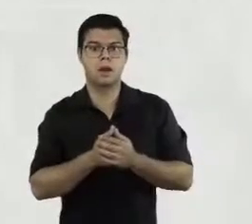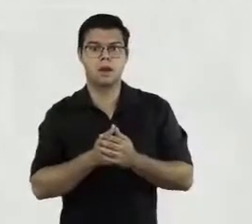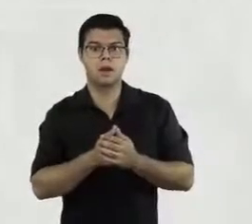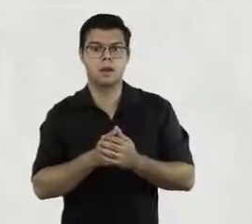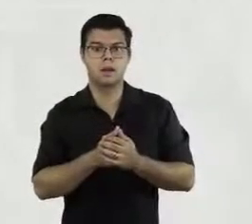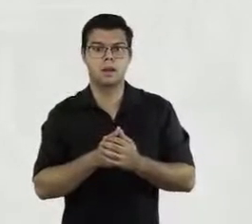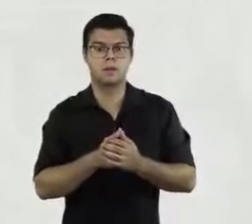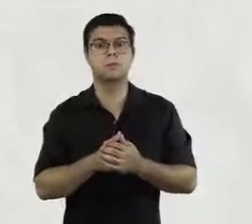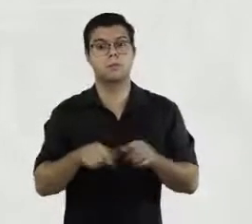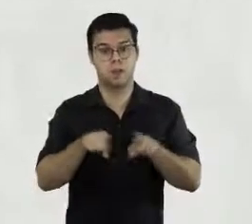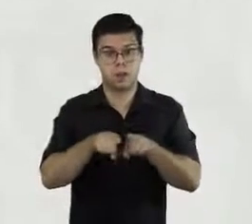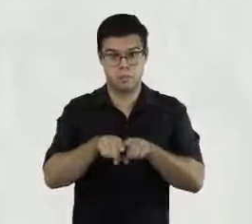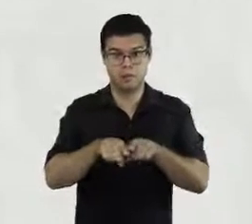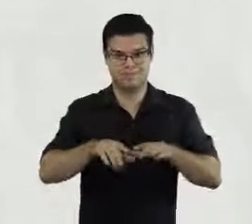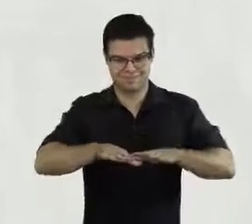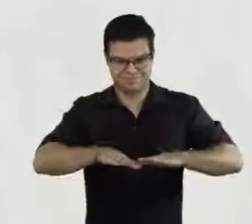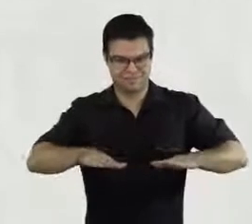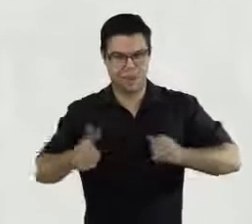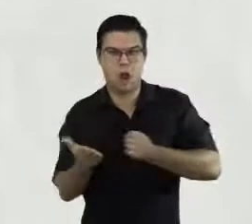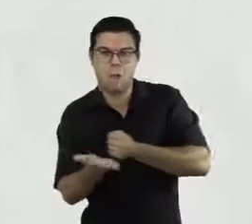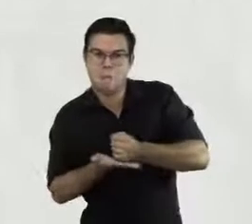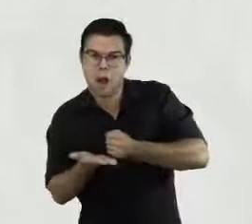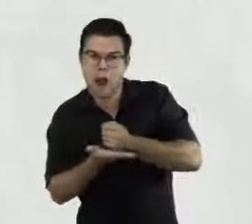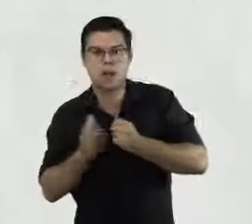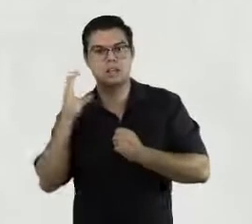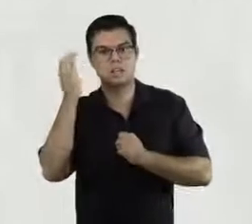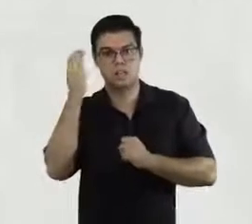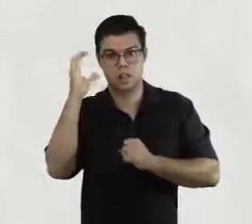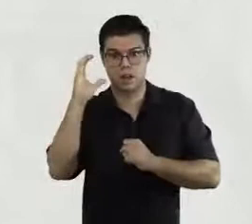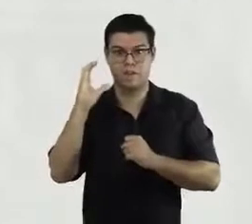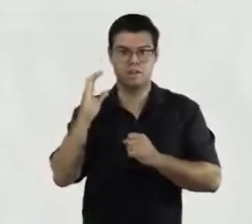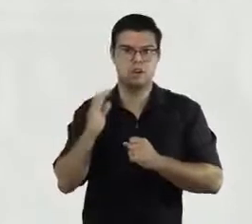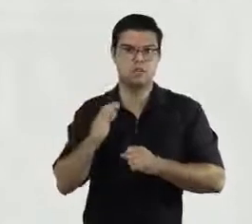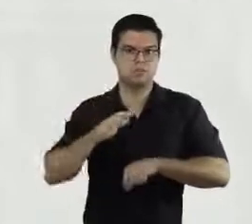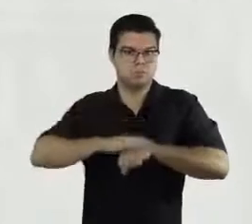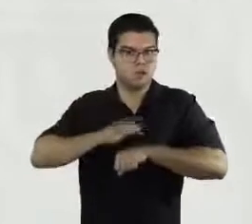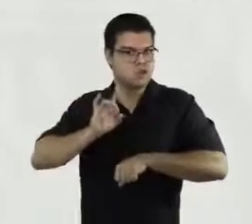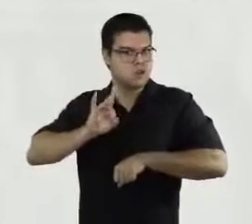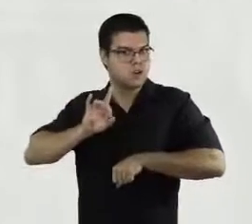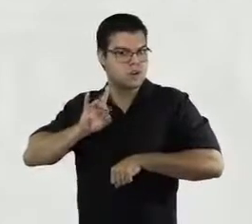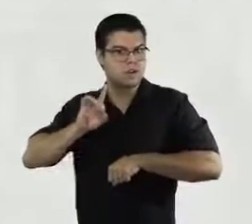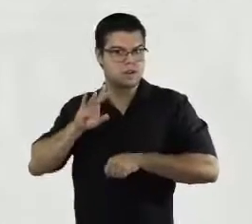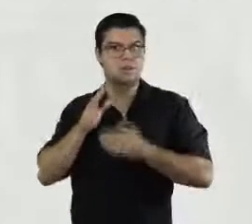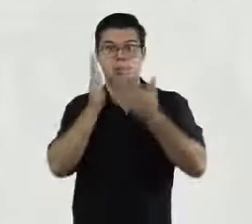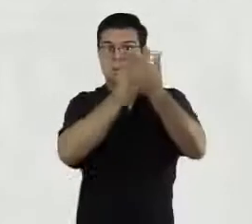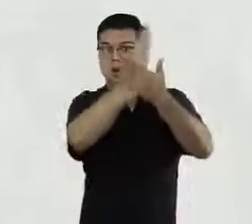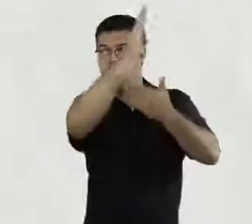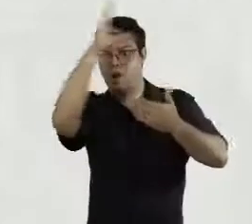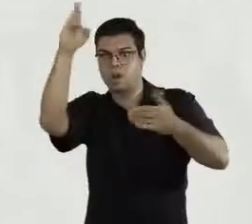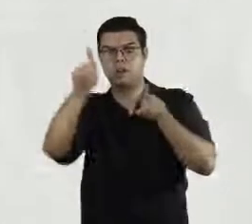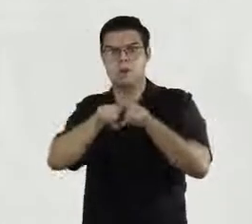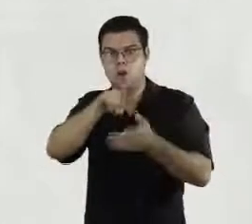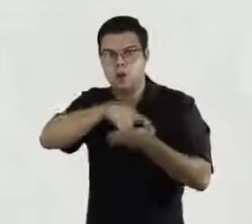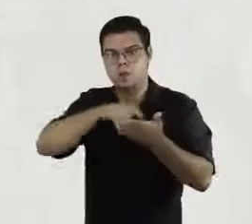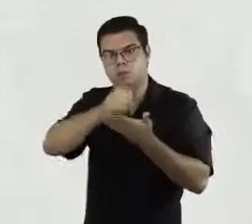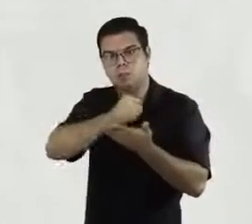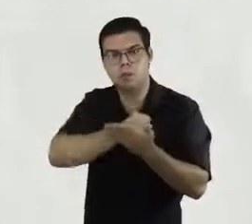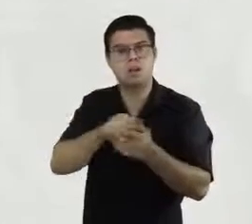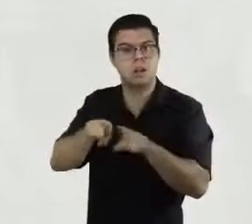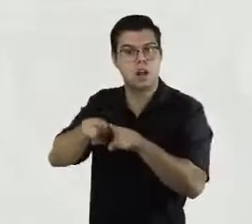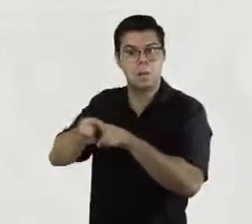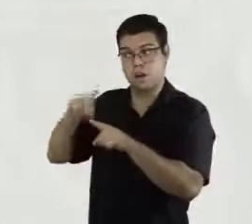solo científico autônomo quando bibliógrafos, bibliotecários, documentaristas, historiadores